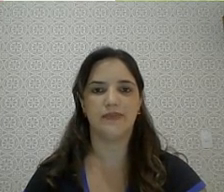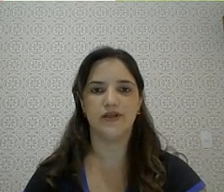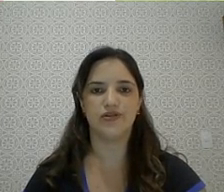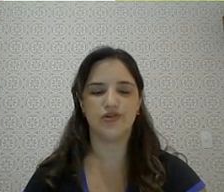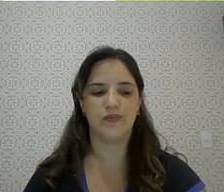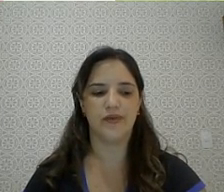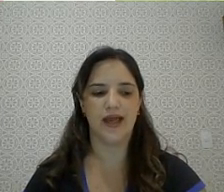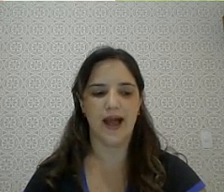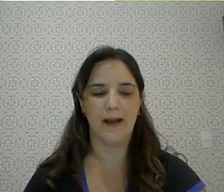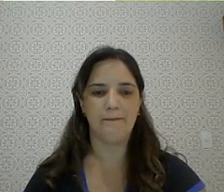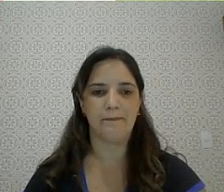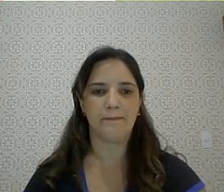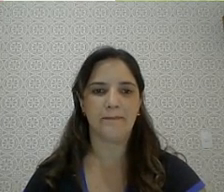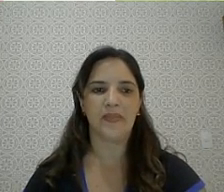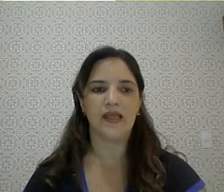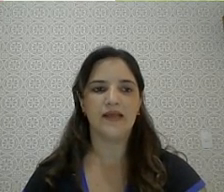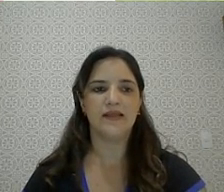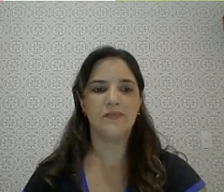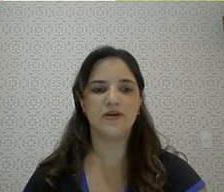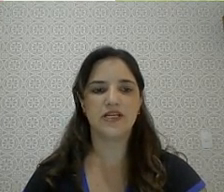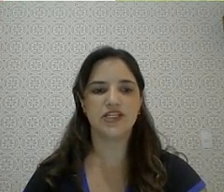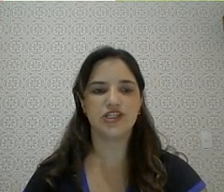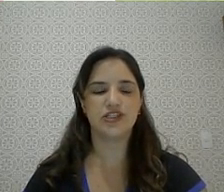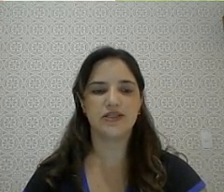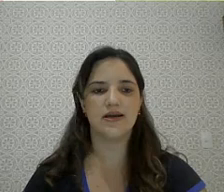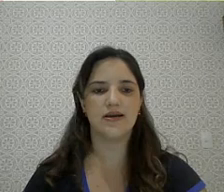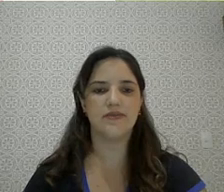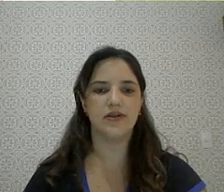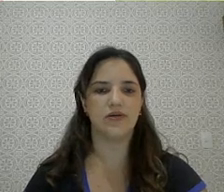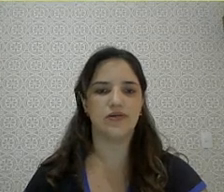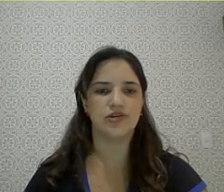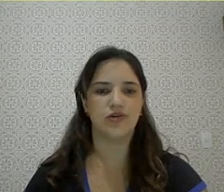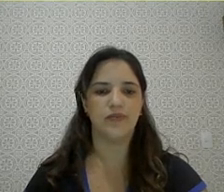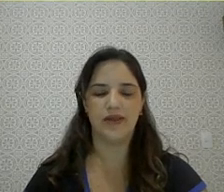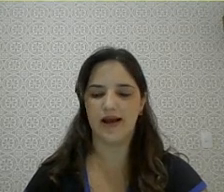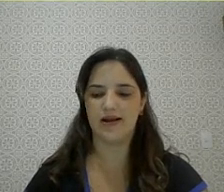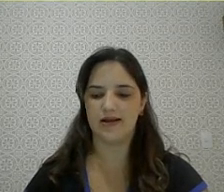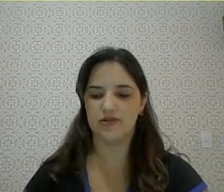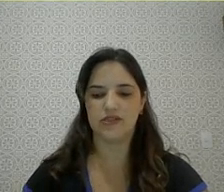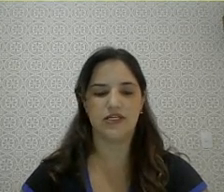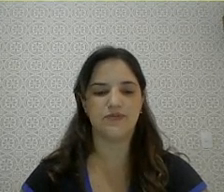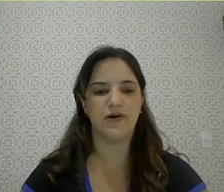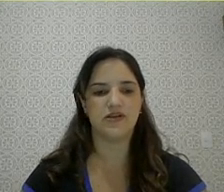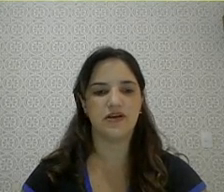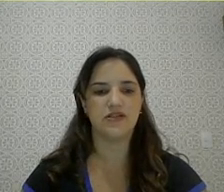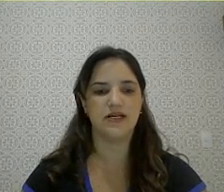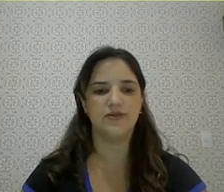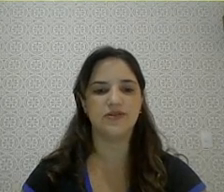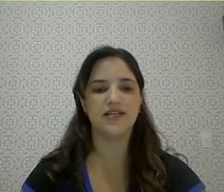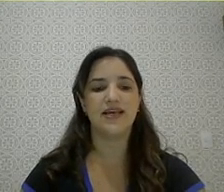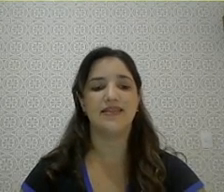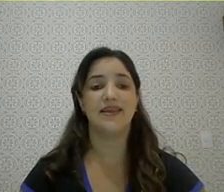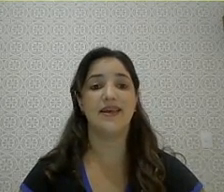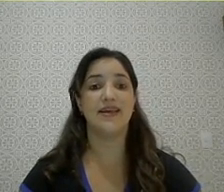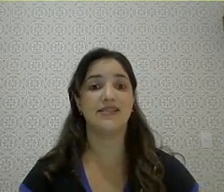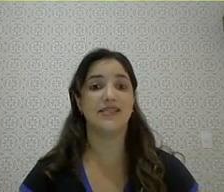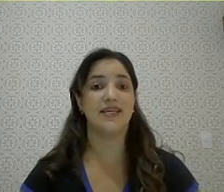estar acabando de copiar. Depois que a gente terminou de copiar a nossa resposta, nós